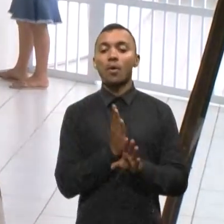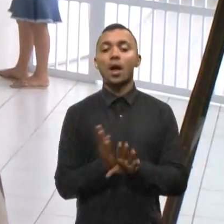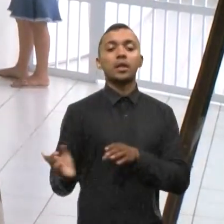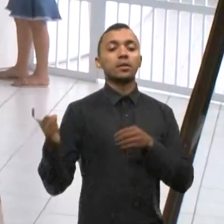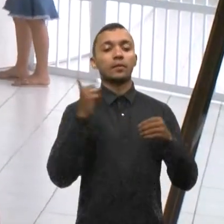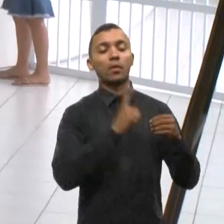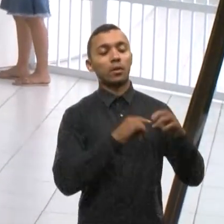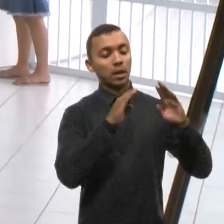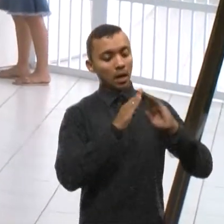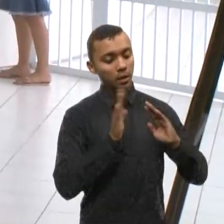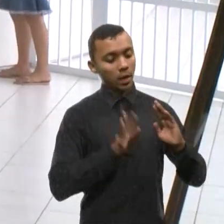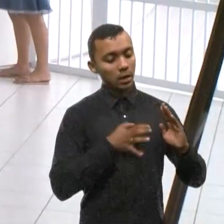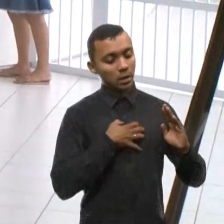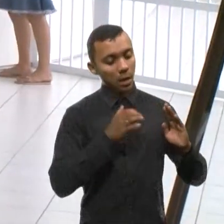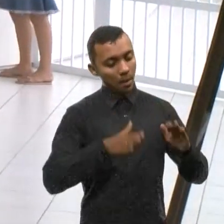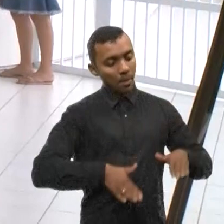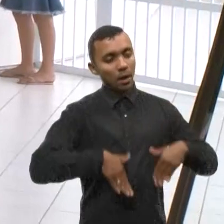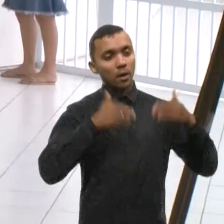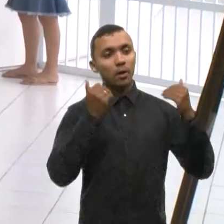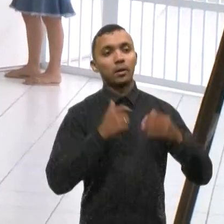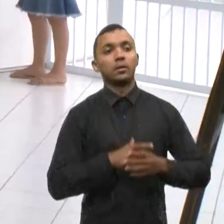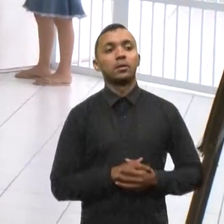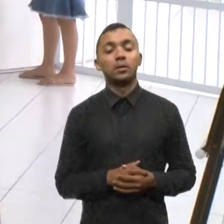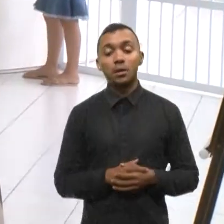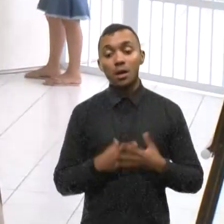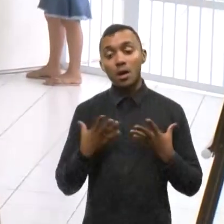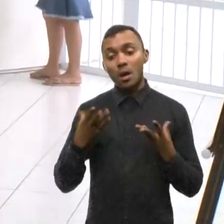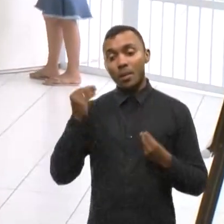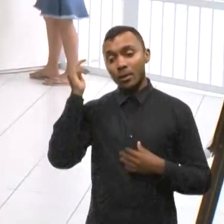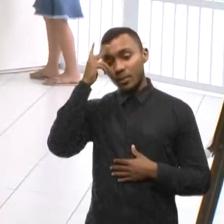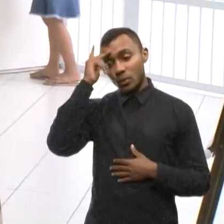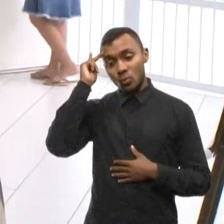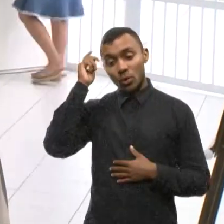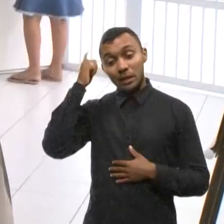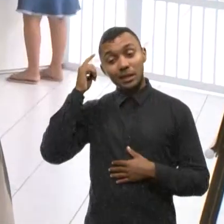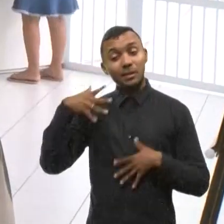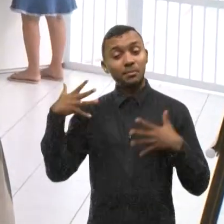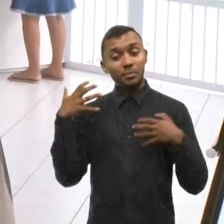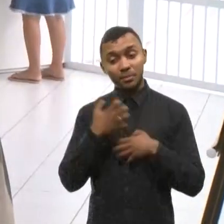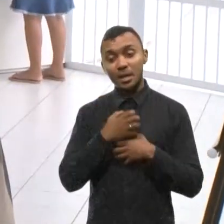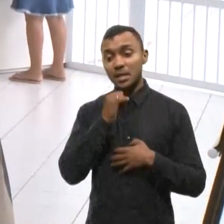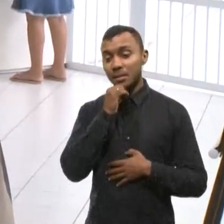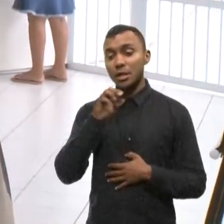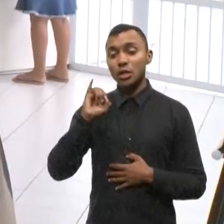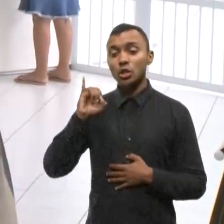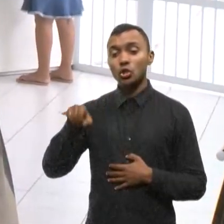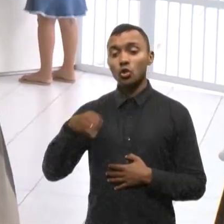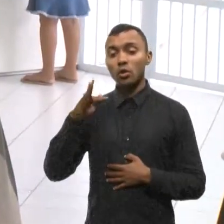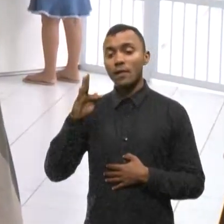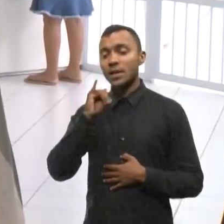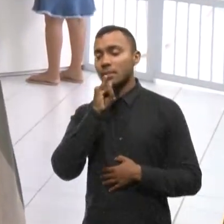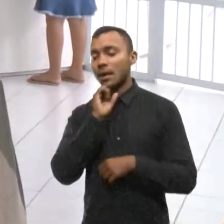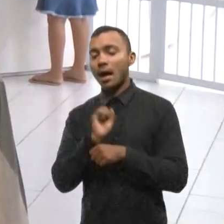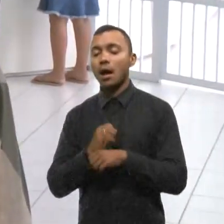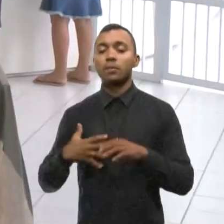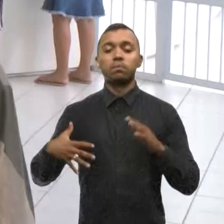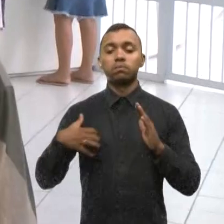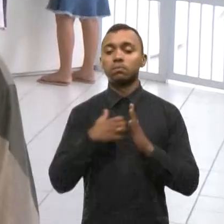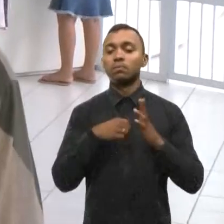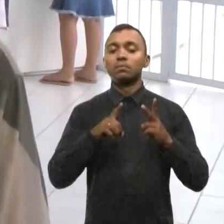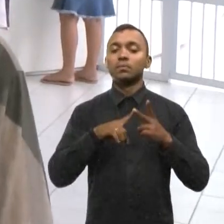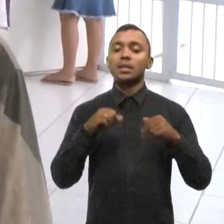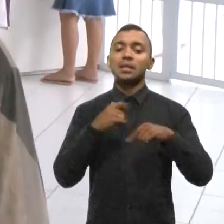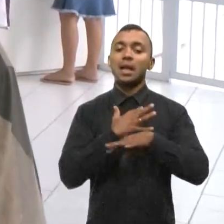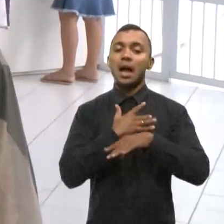casa melhorado. Recebemos muitos pacientes pós-trauma, né, do IJF, acidente de trânsito, violência